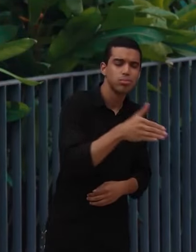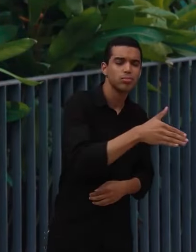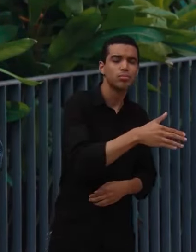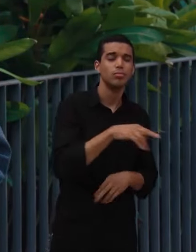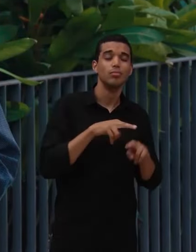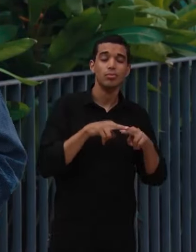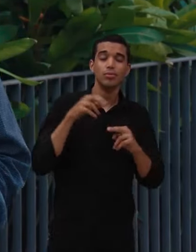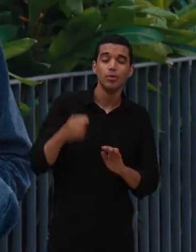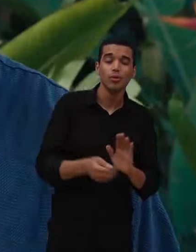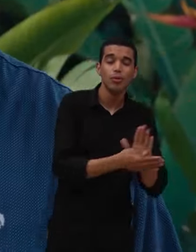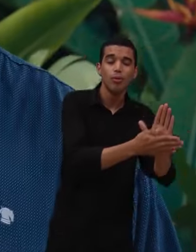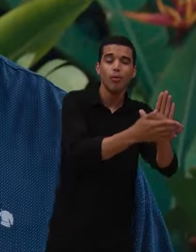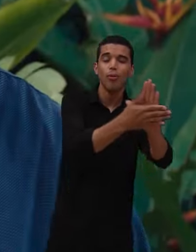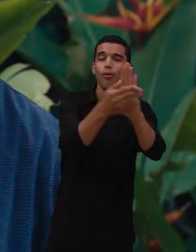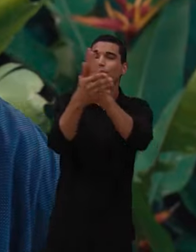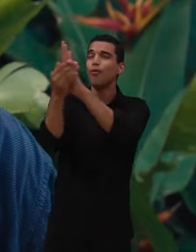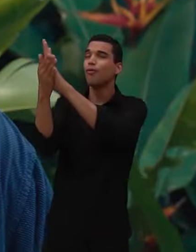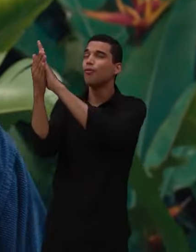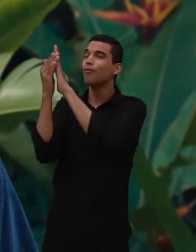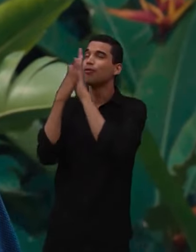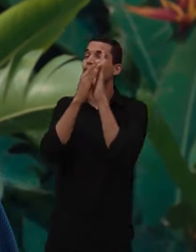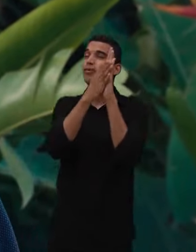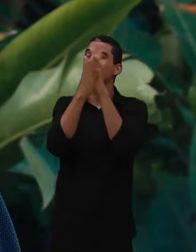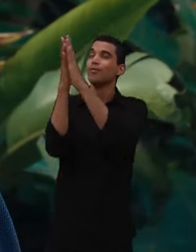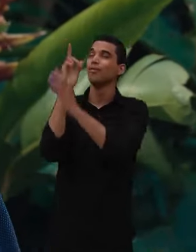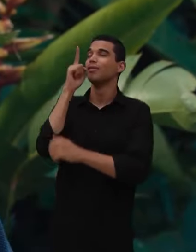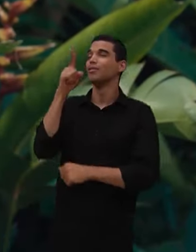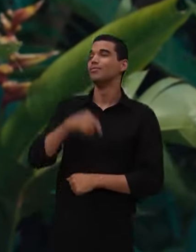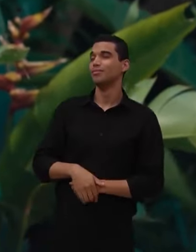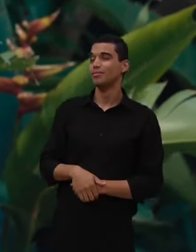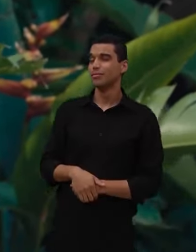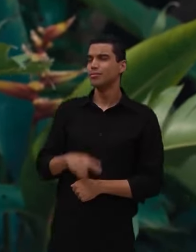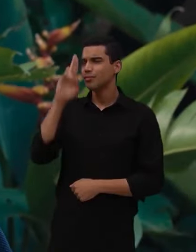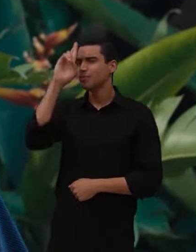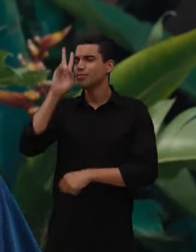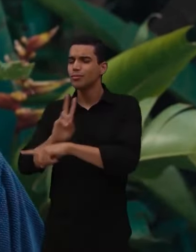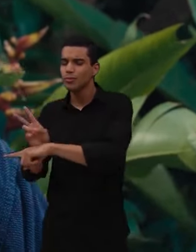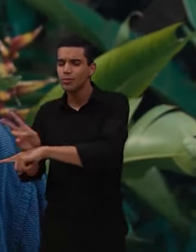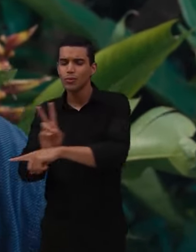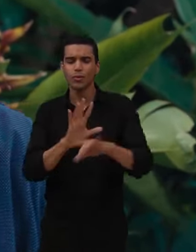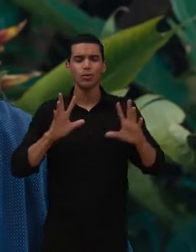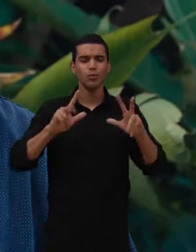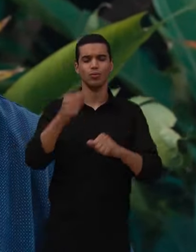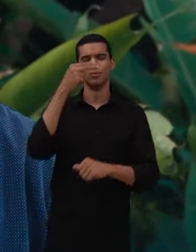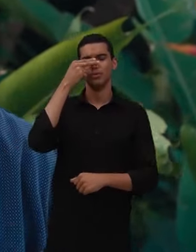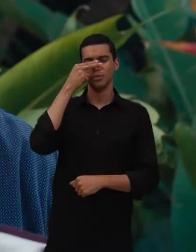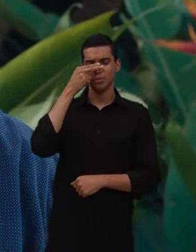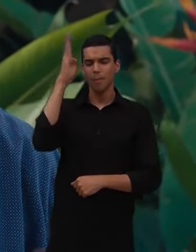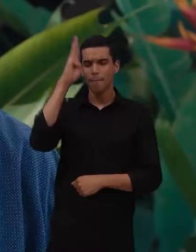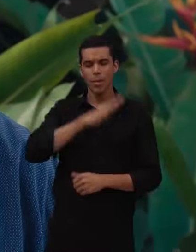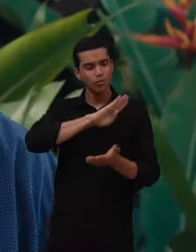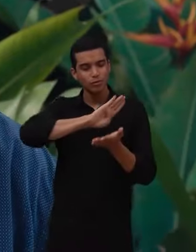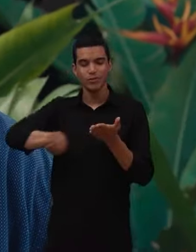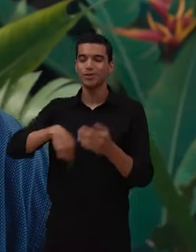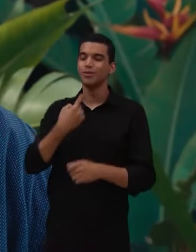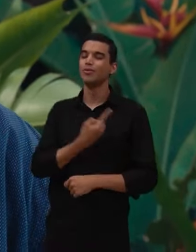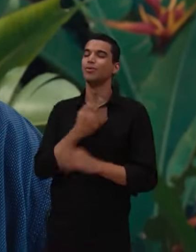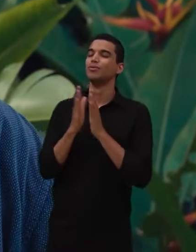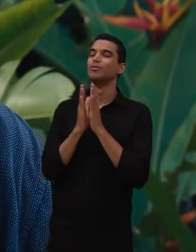de Jesus. E você que está nos acompanhando aqui na Rede Brasil de Comunicação, não saia do seu